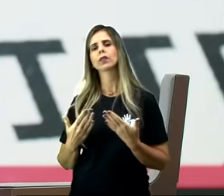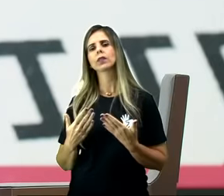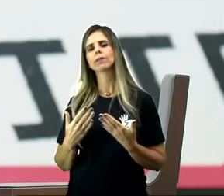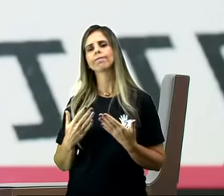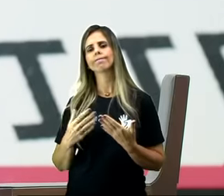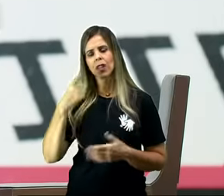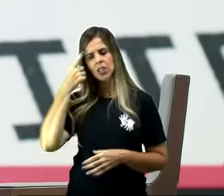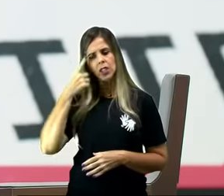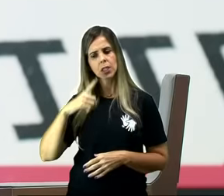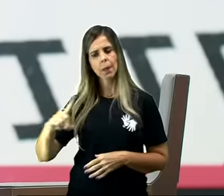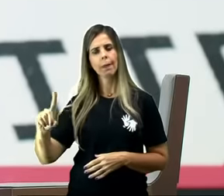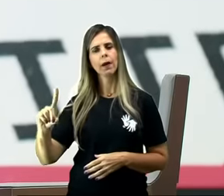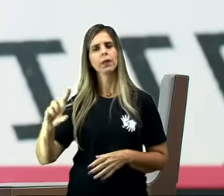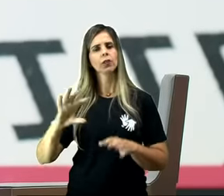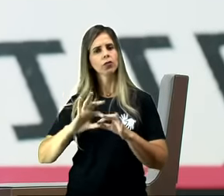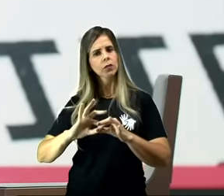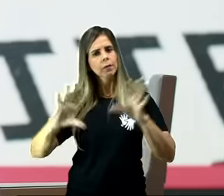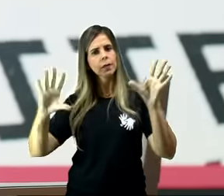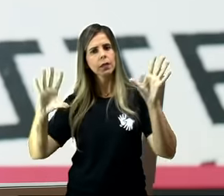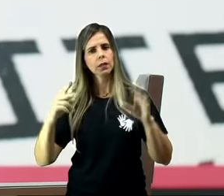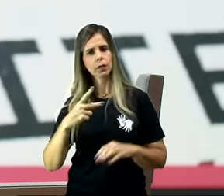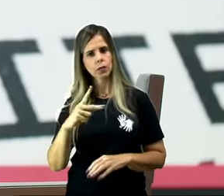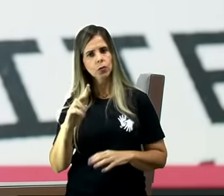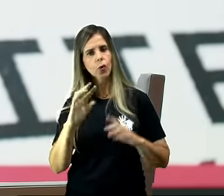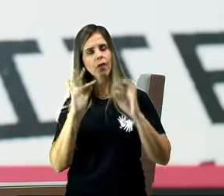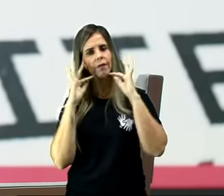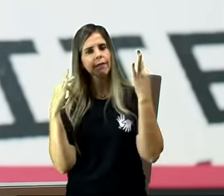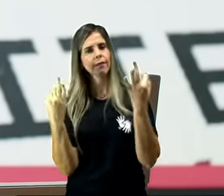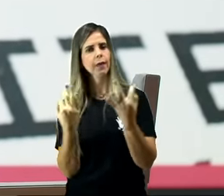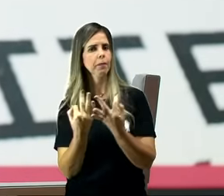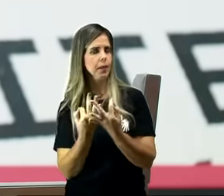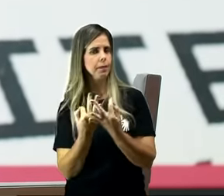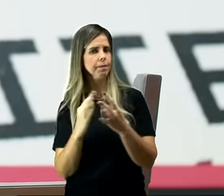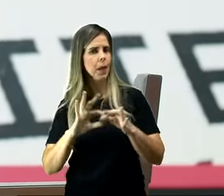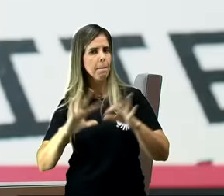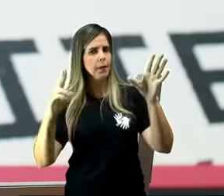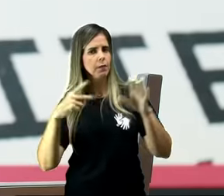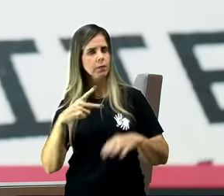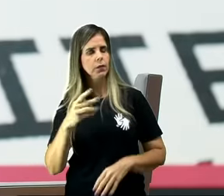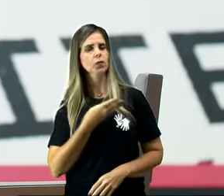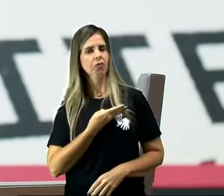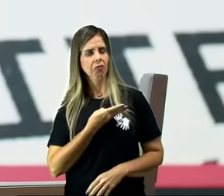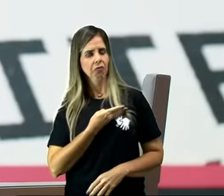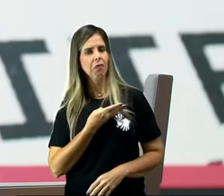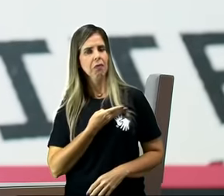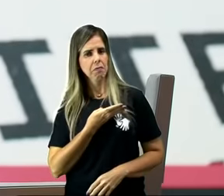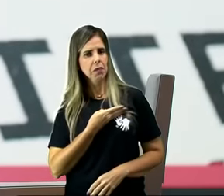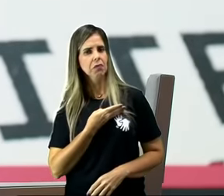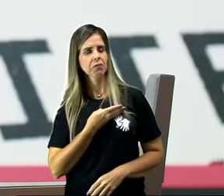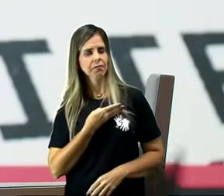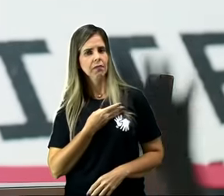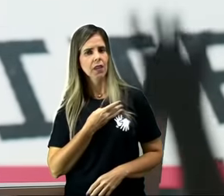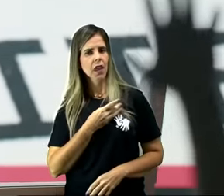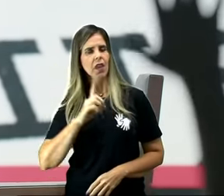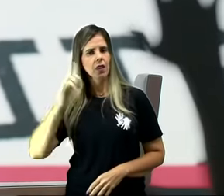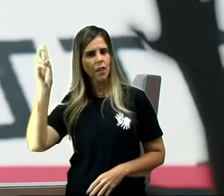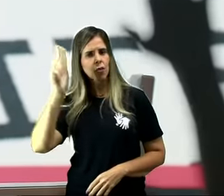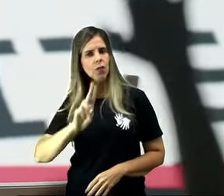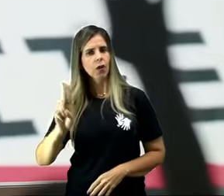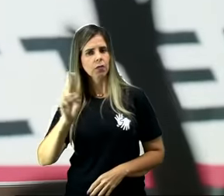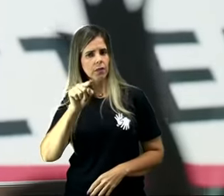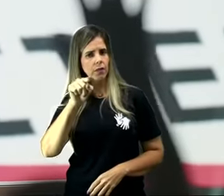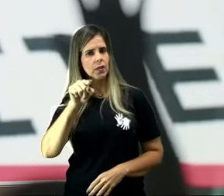família, para muita gente da tua casa, para muitos amigos teus. Deus vai te usar nos próximos dias para